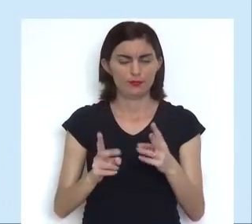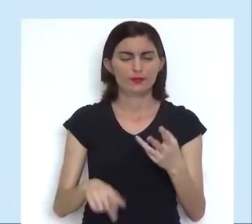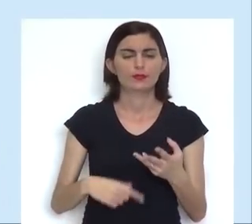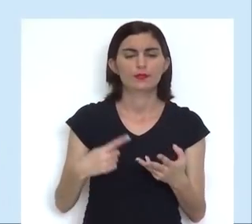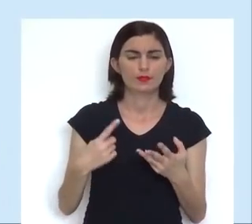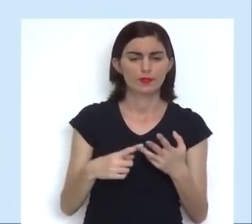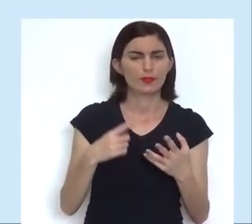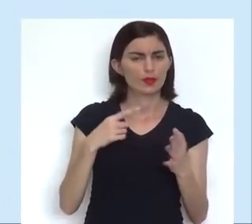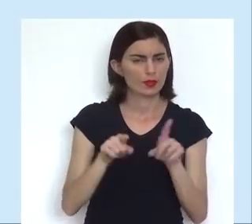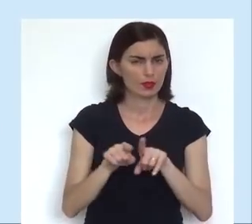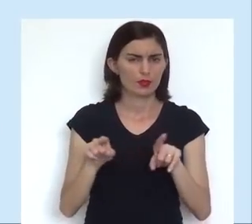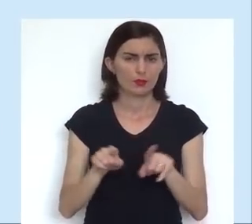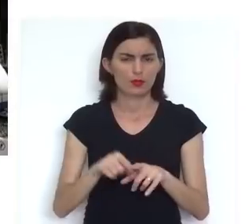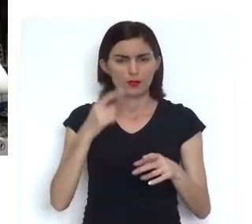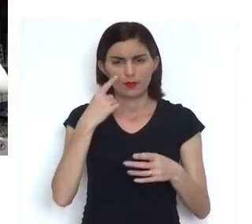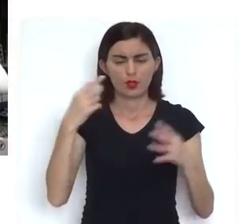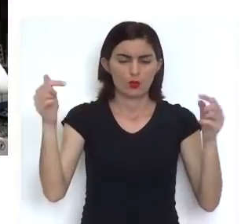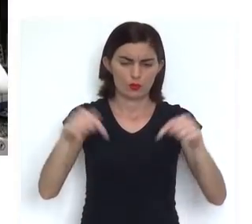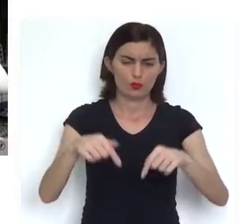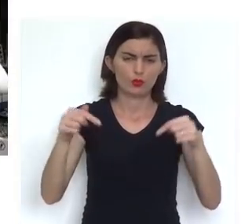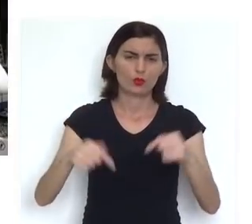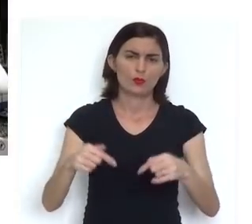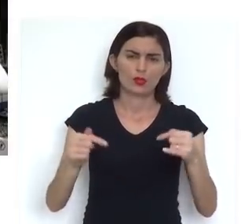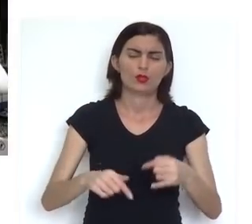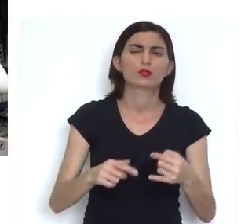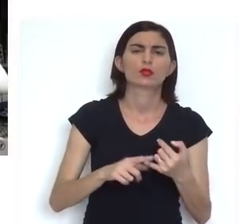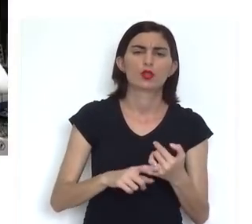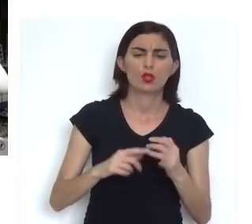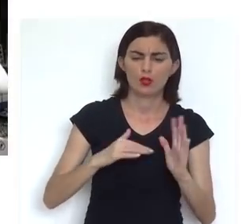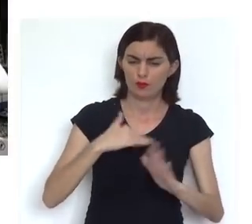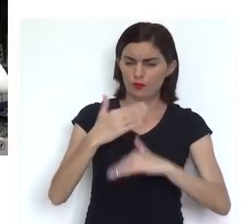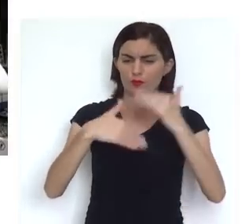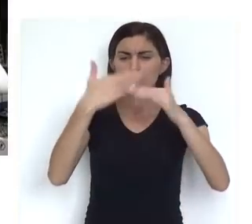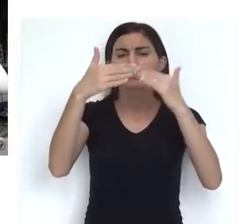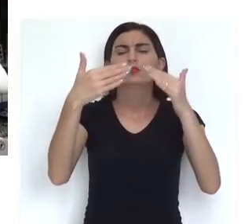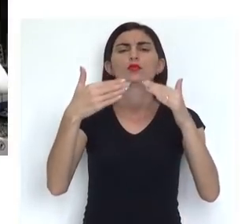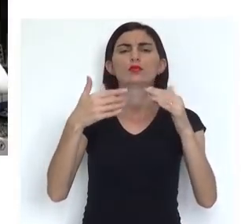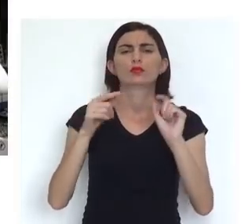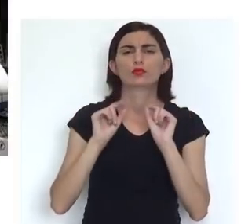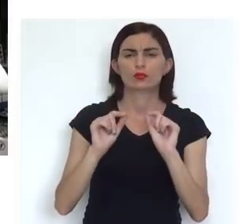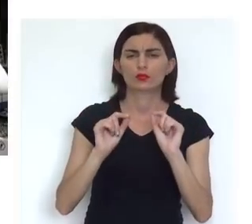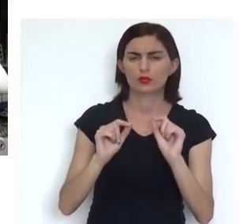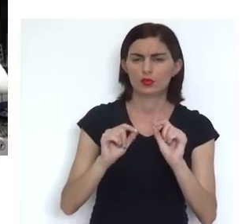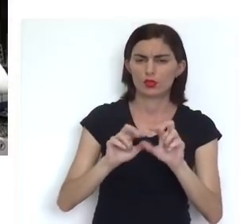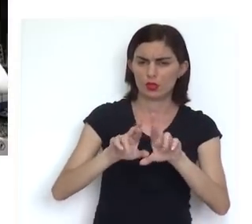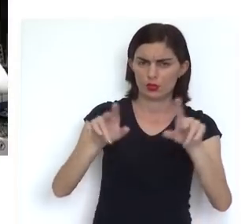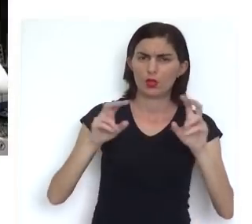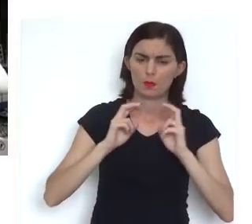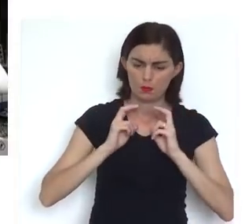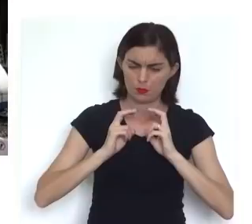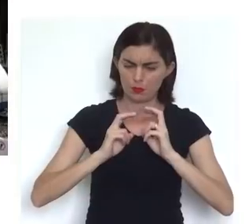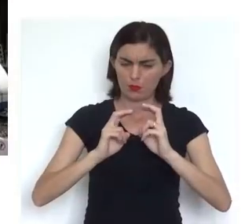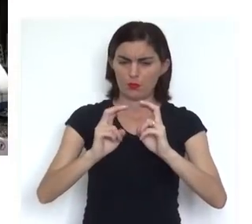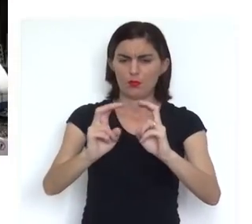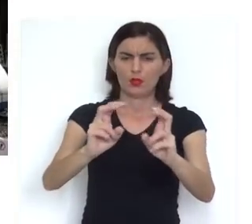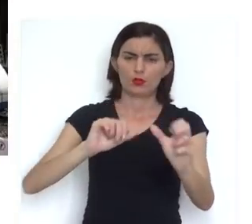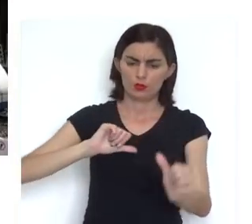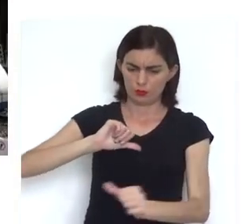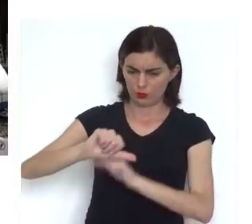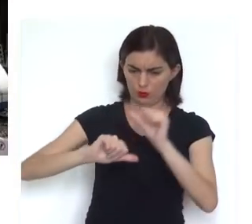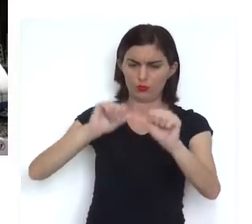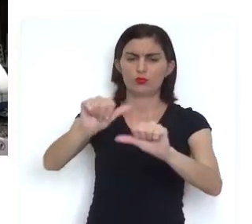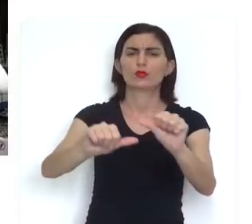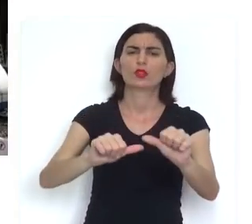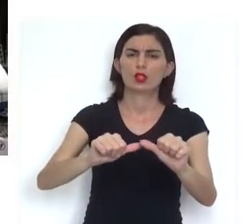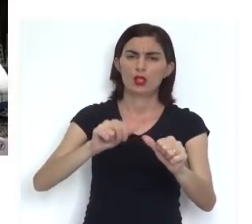ok? A gente vai ver também, atualmente, a evolução, tá, desses metrôs, tá,